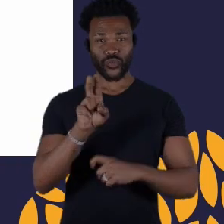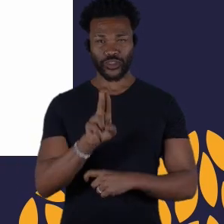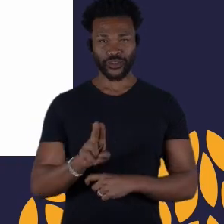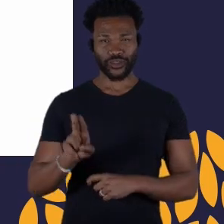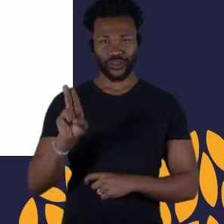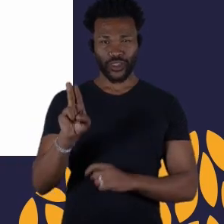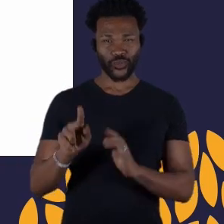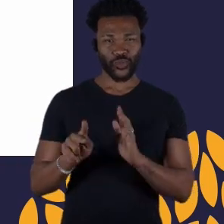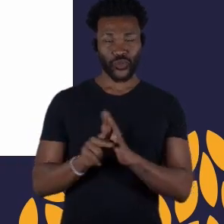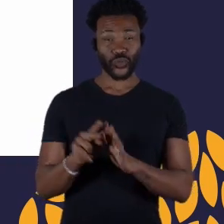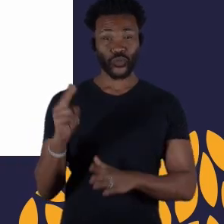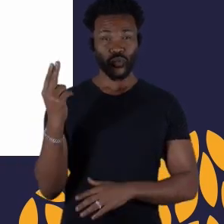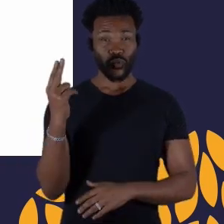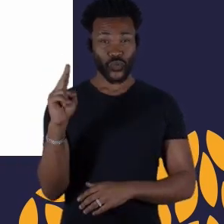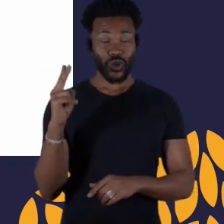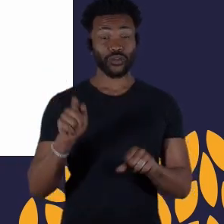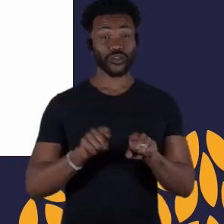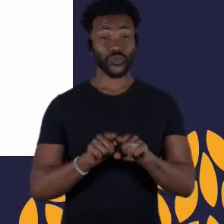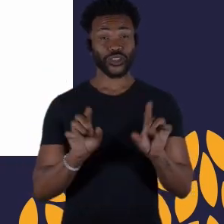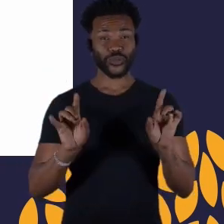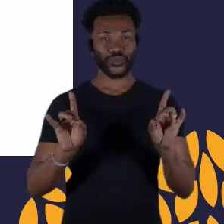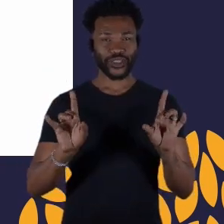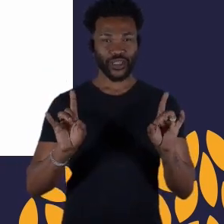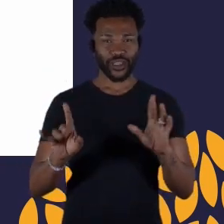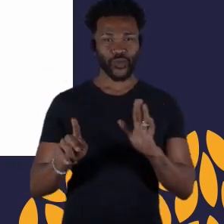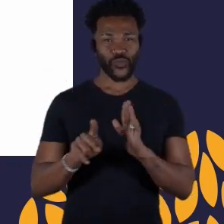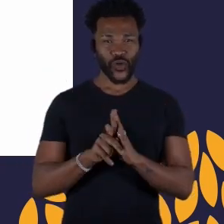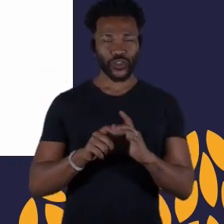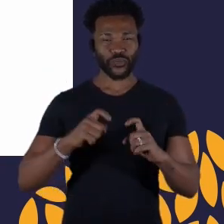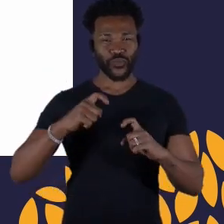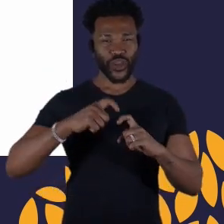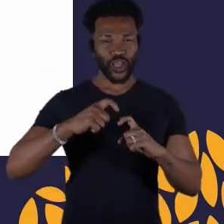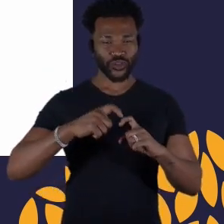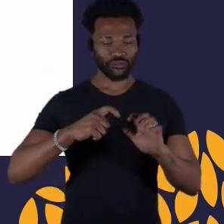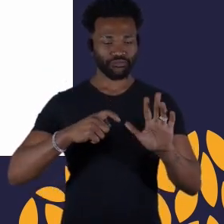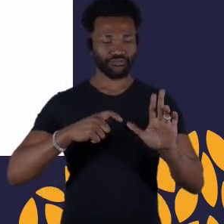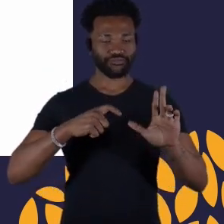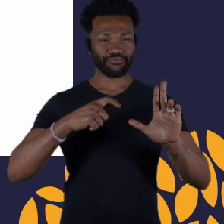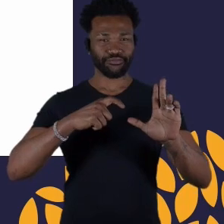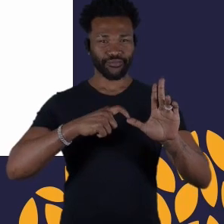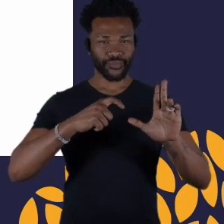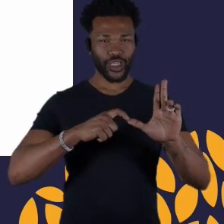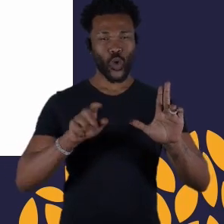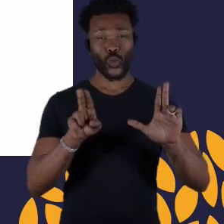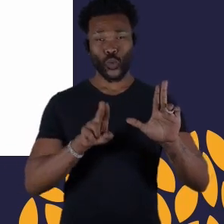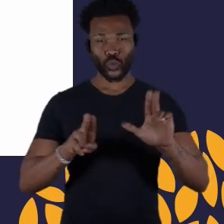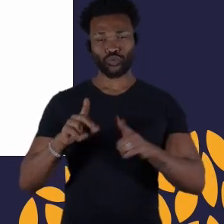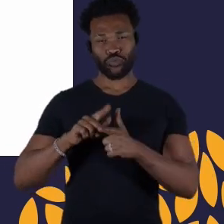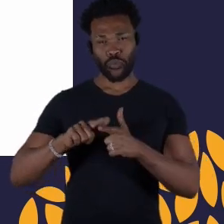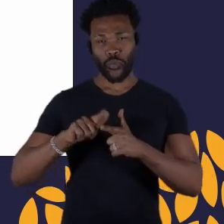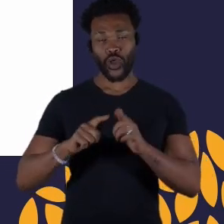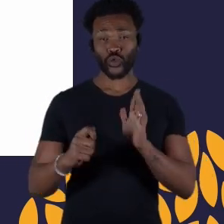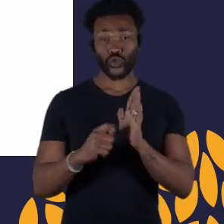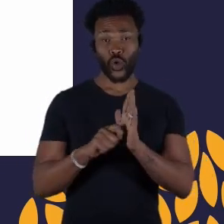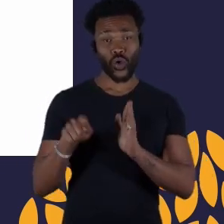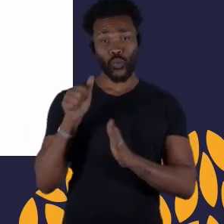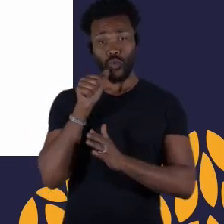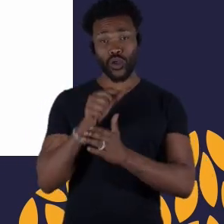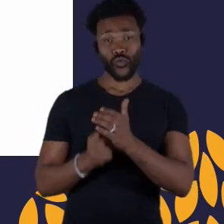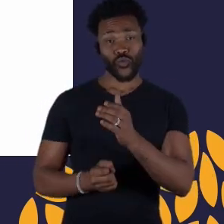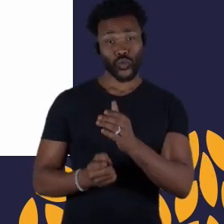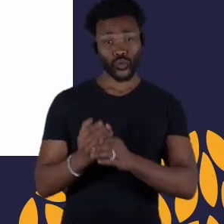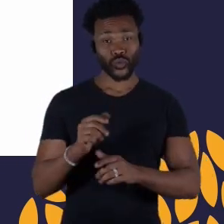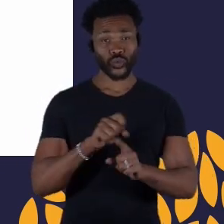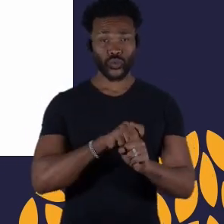Universidade da República no Uruguai e especialista em endocannabinologia e uso problemático de drogas, fundadora e presidente